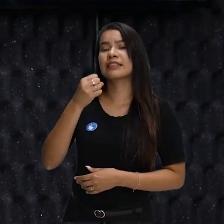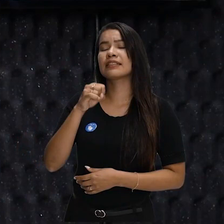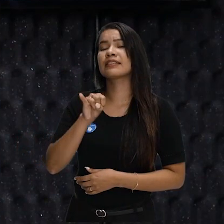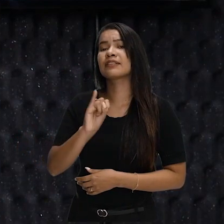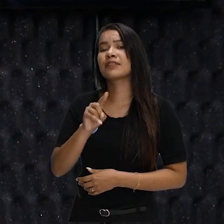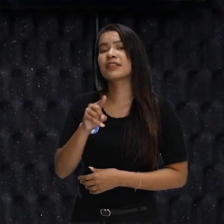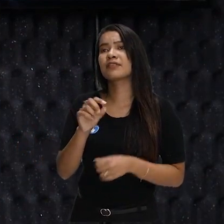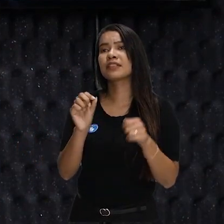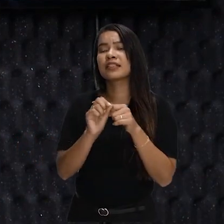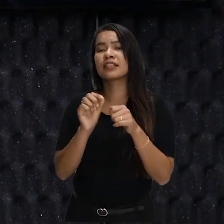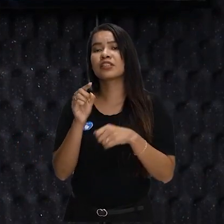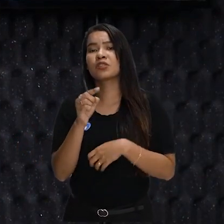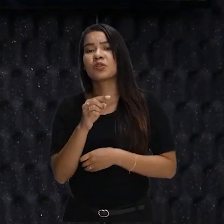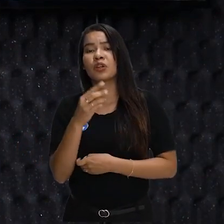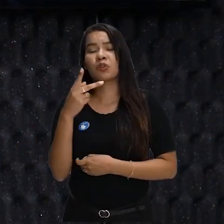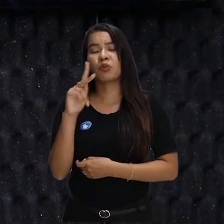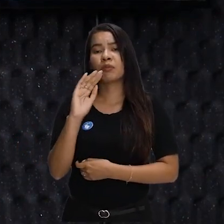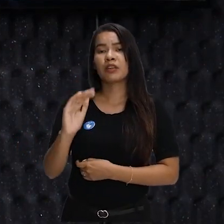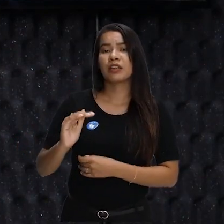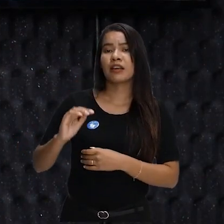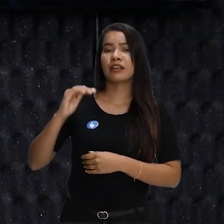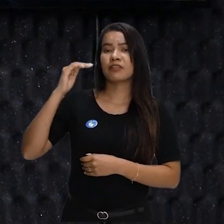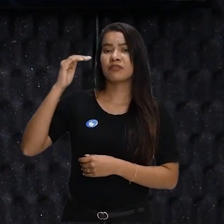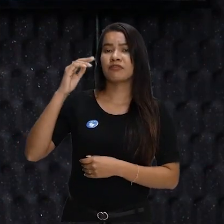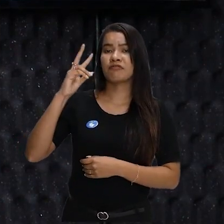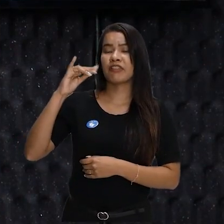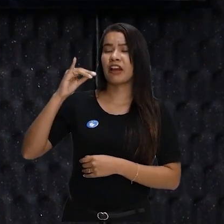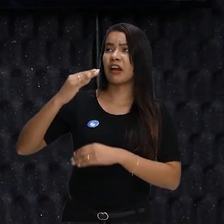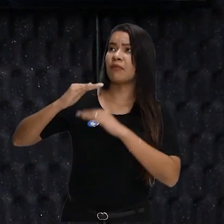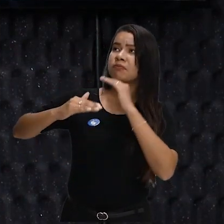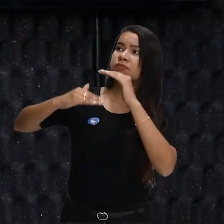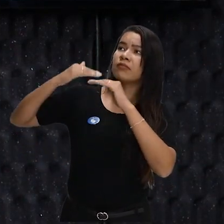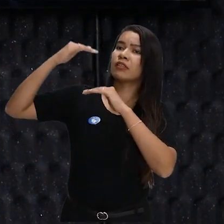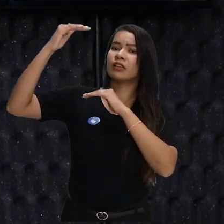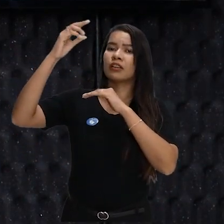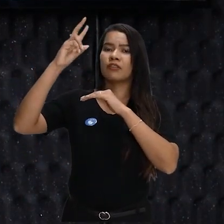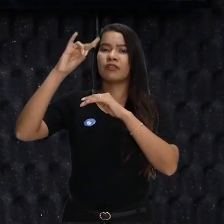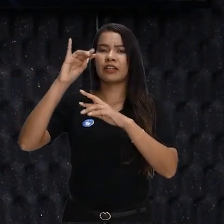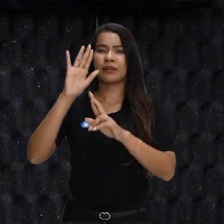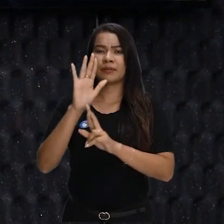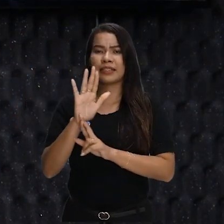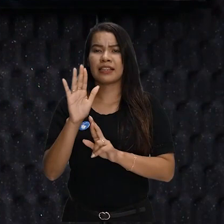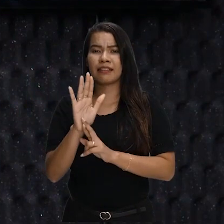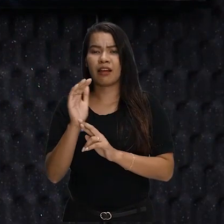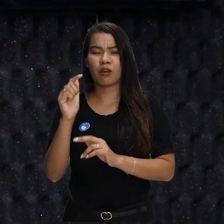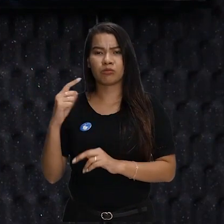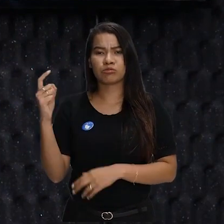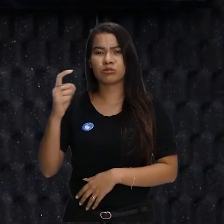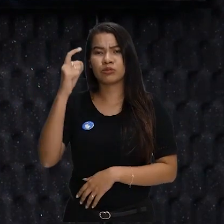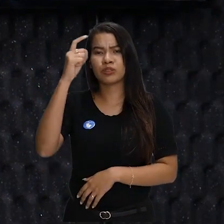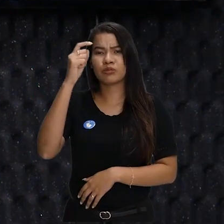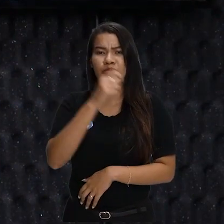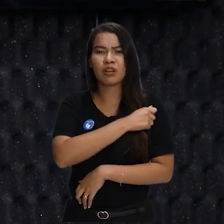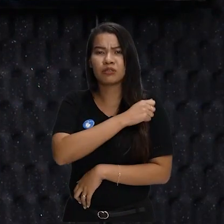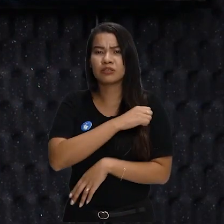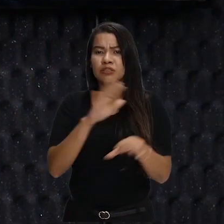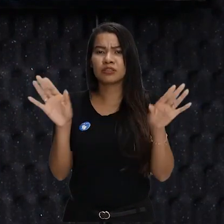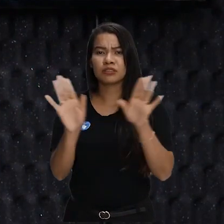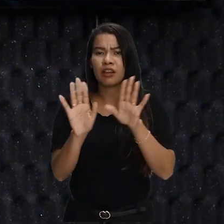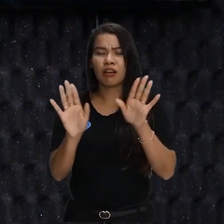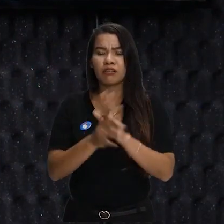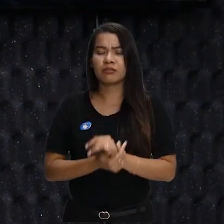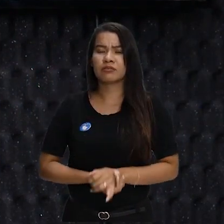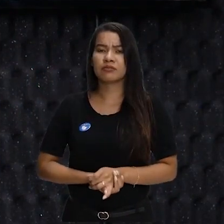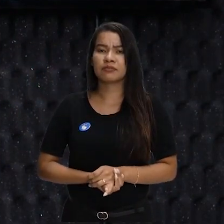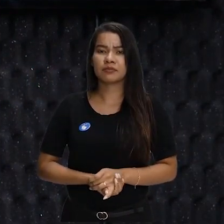amostra, logicamente tua média vai ficar lá em cima. Isso vai representar a altura da galera lá? Não. Não vai